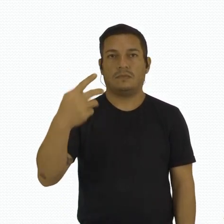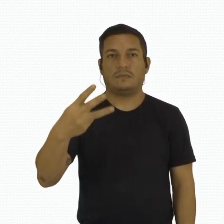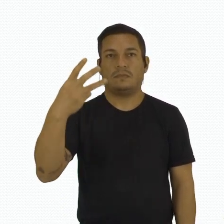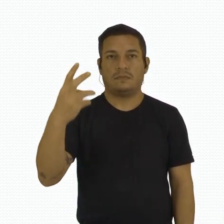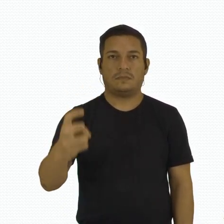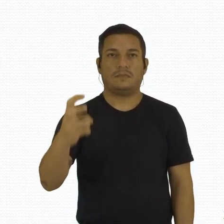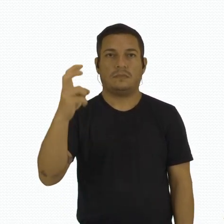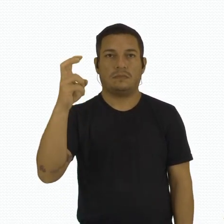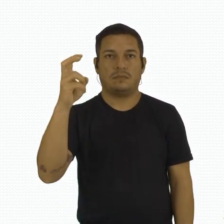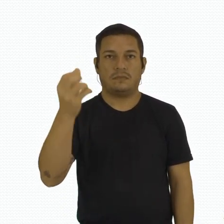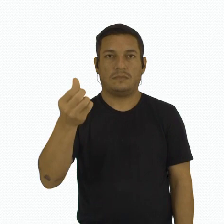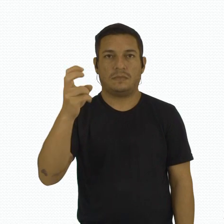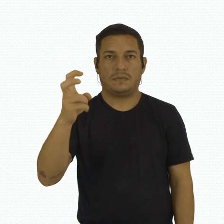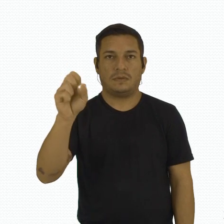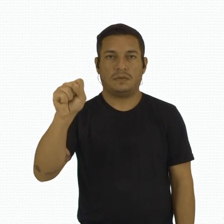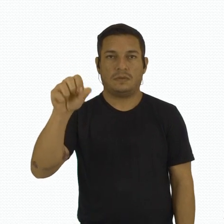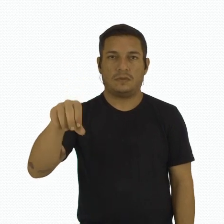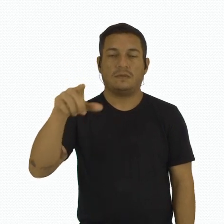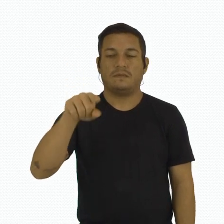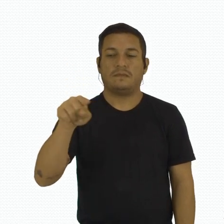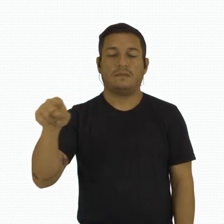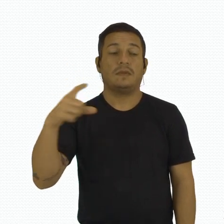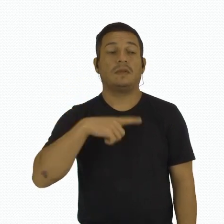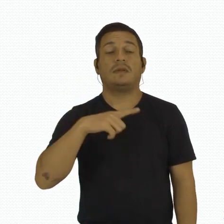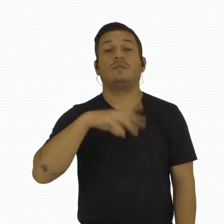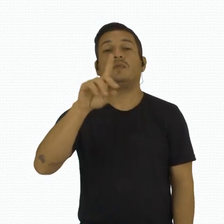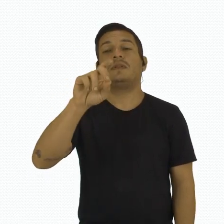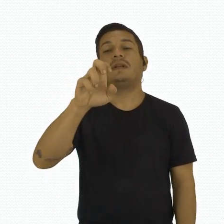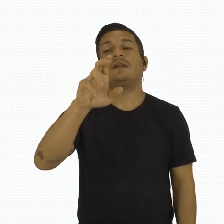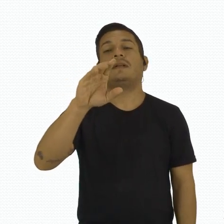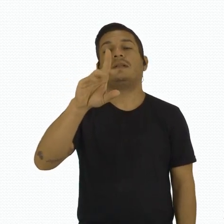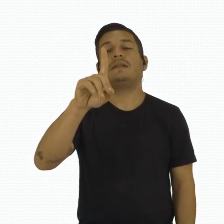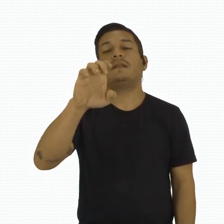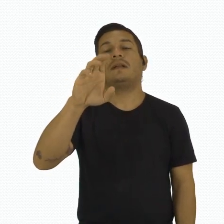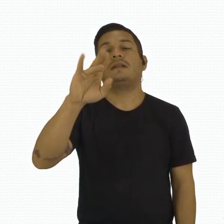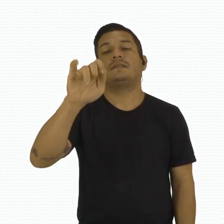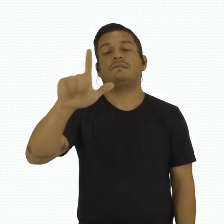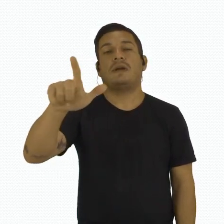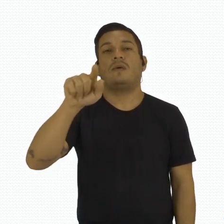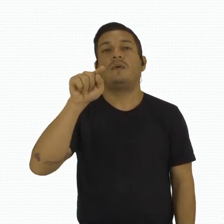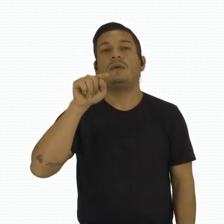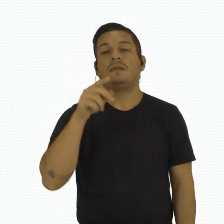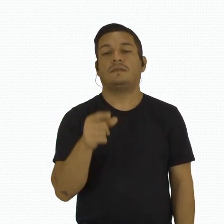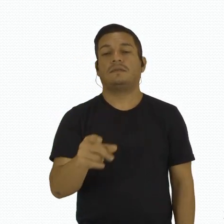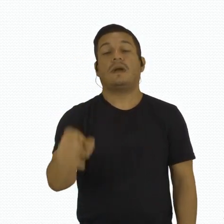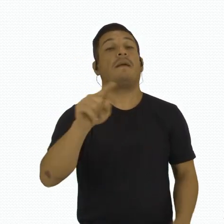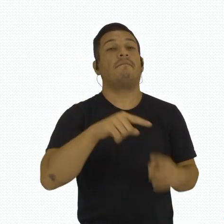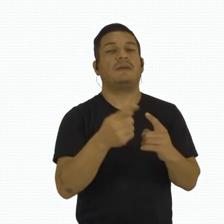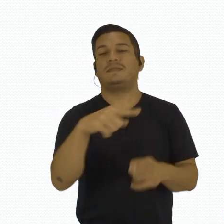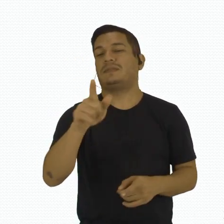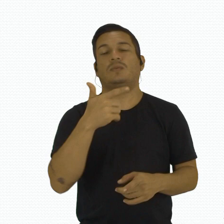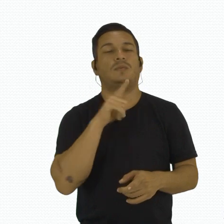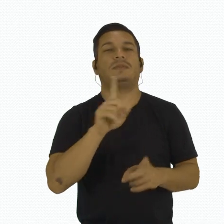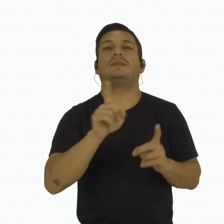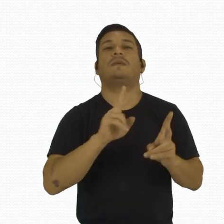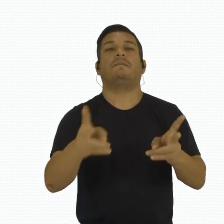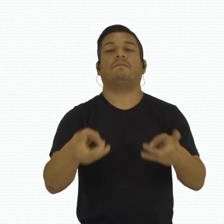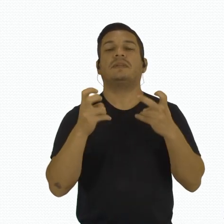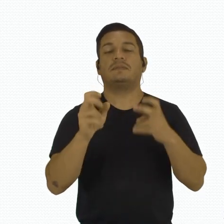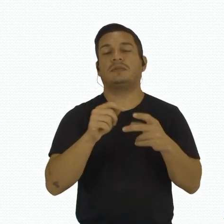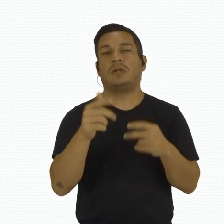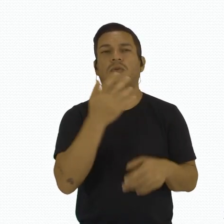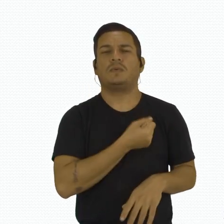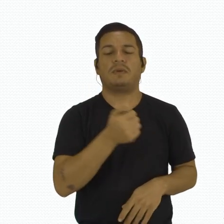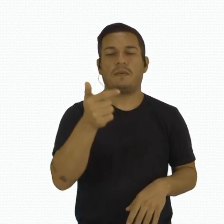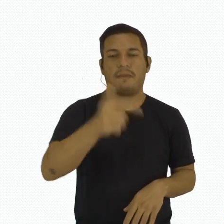0,2359248236589 reticências. Nós temos aí um decimal infinito, mas você note que você não consegue observar um período de repetição, você não consegue ver